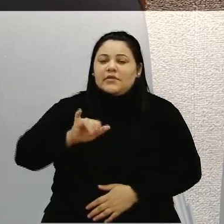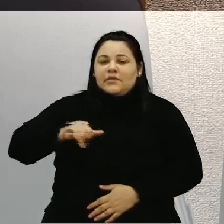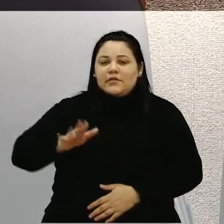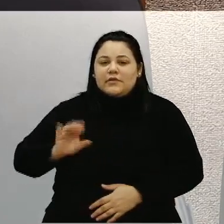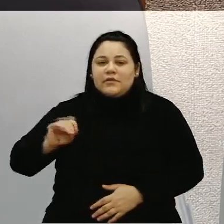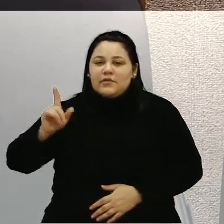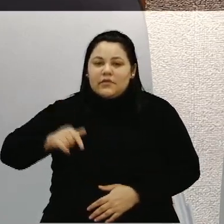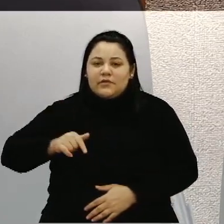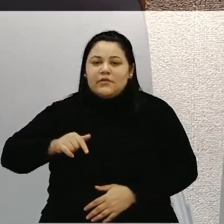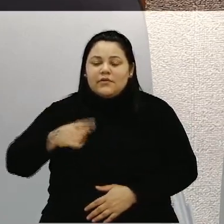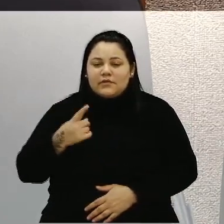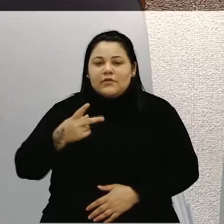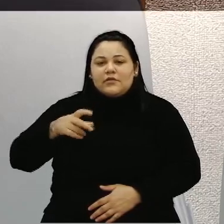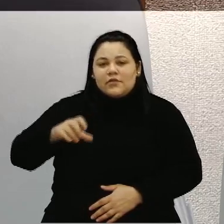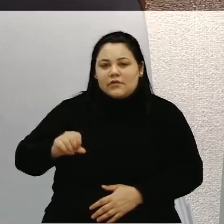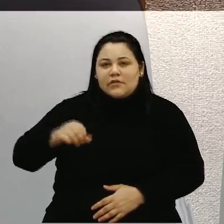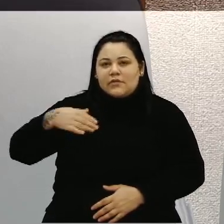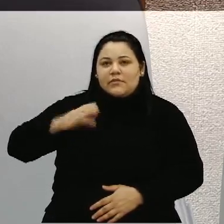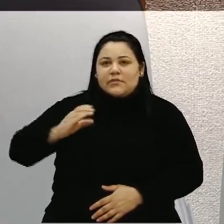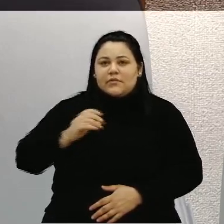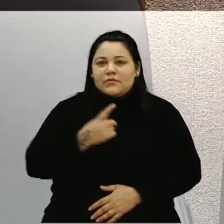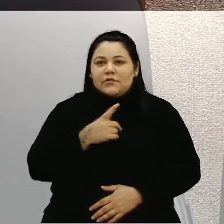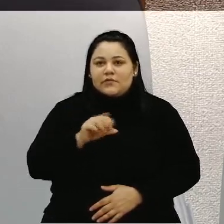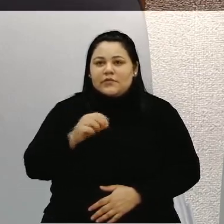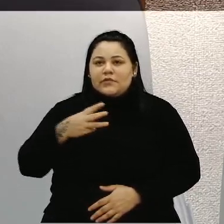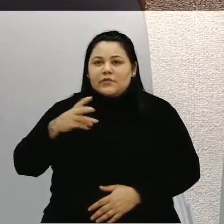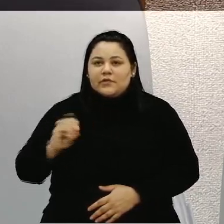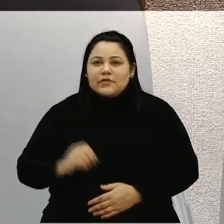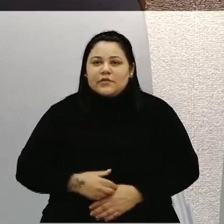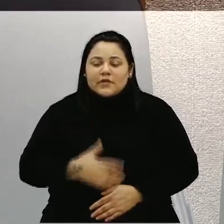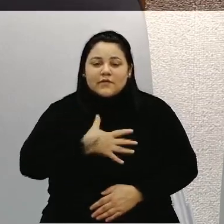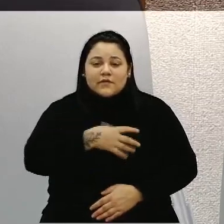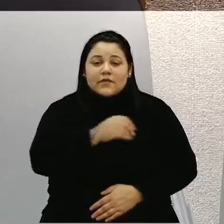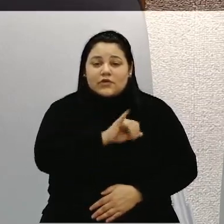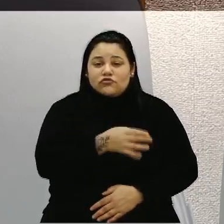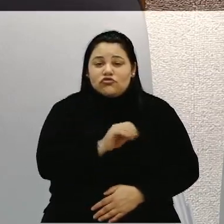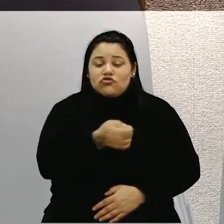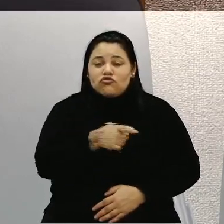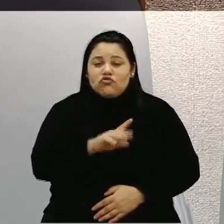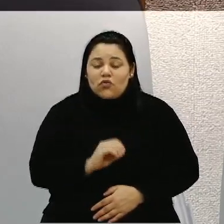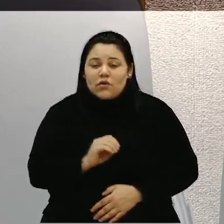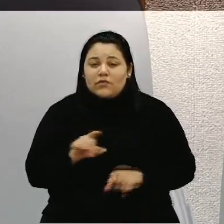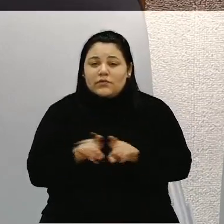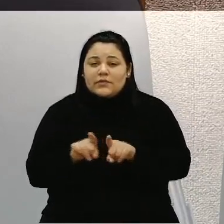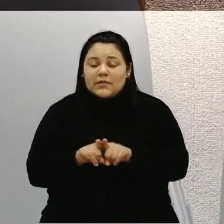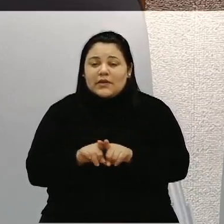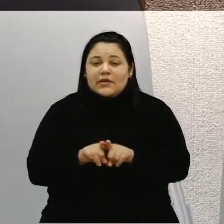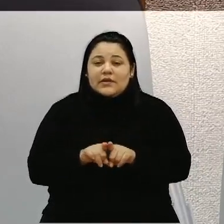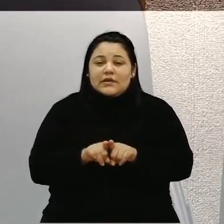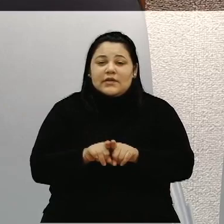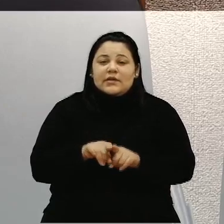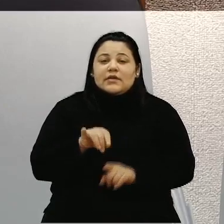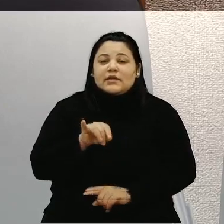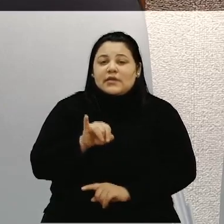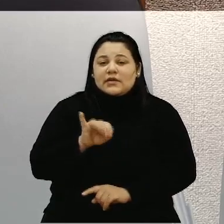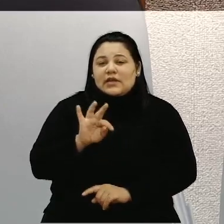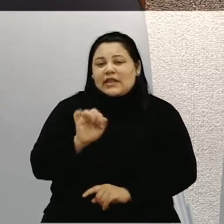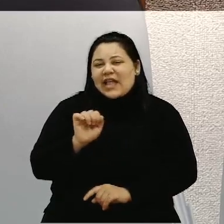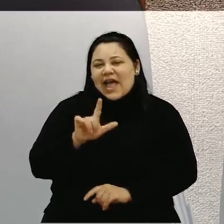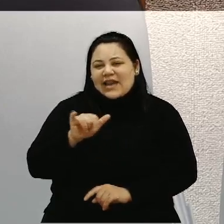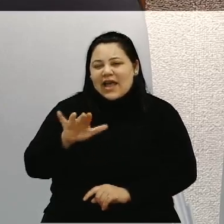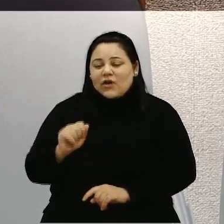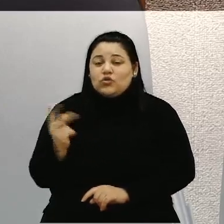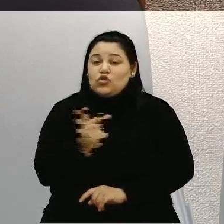de 1930. Filho de João Tonieto e de Itália Tonieto, ambos naturais da